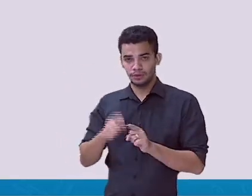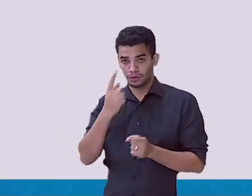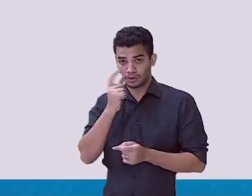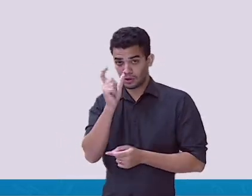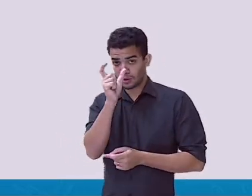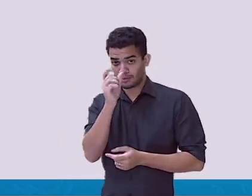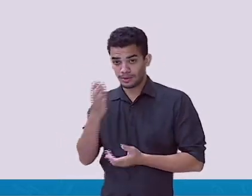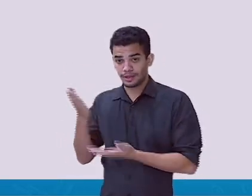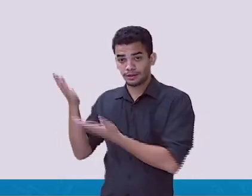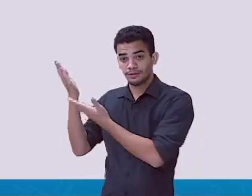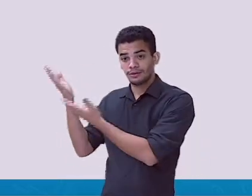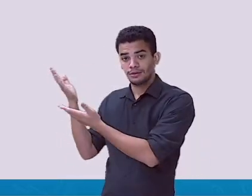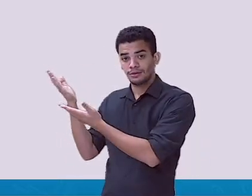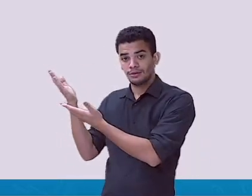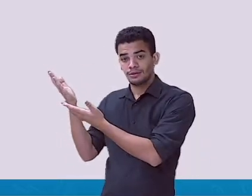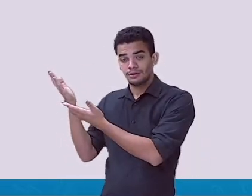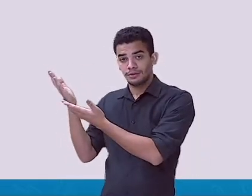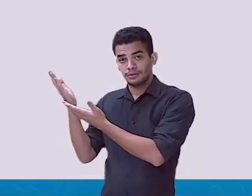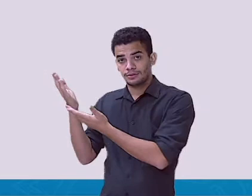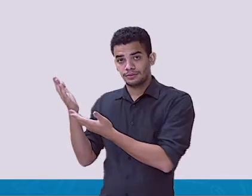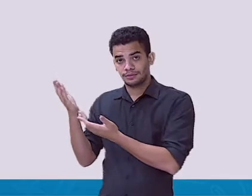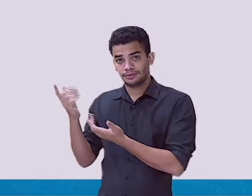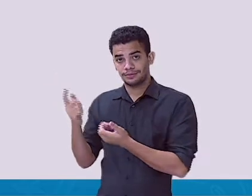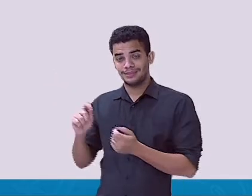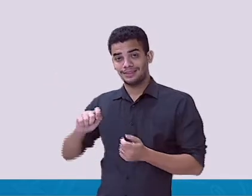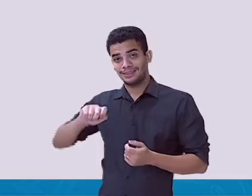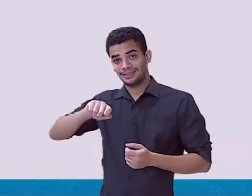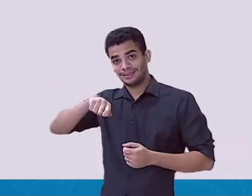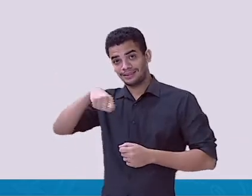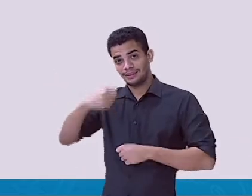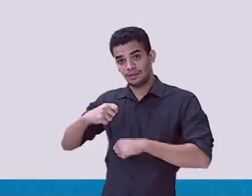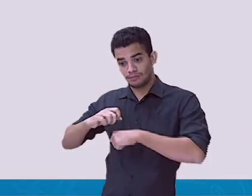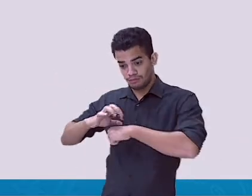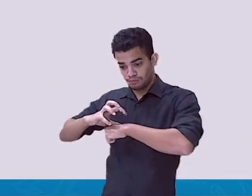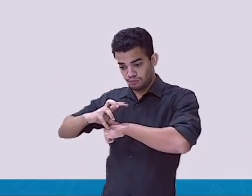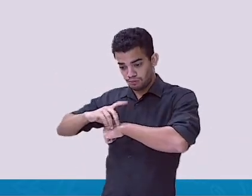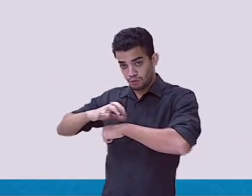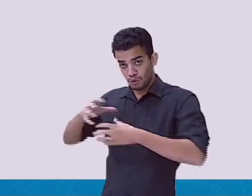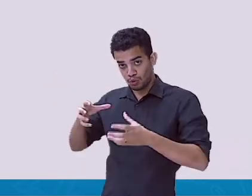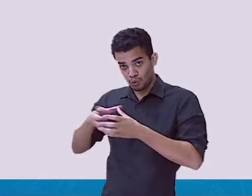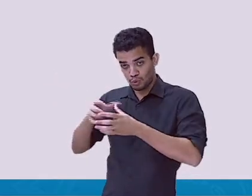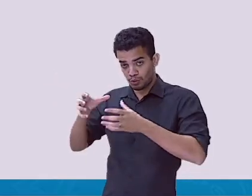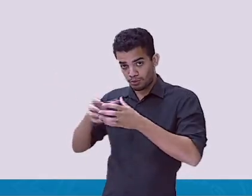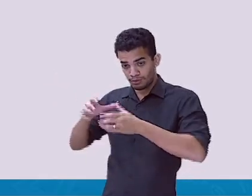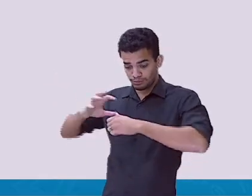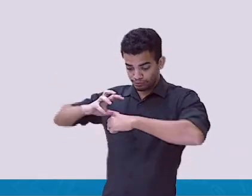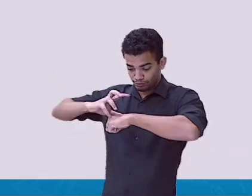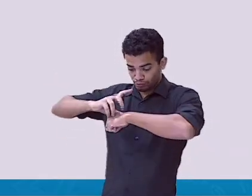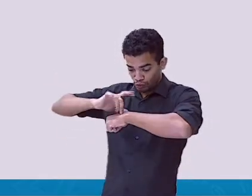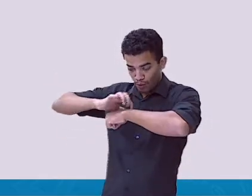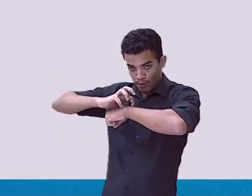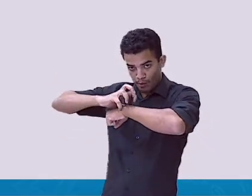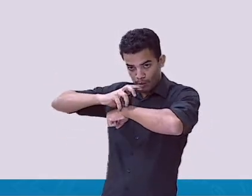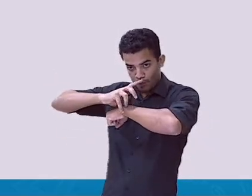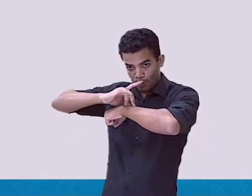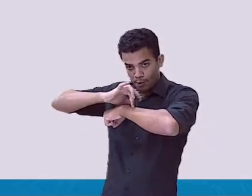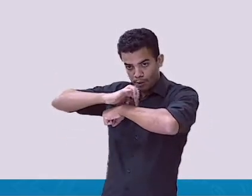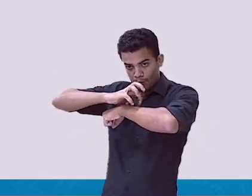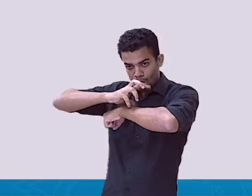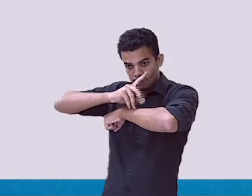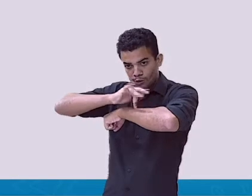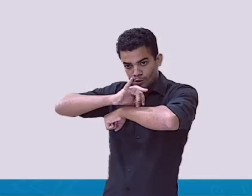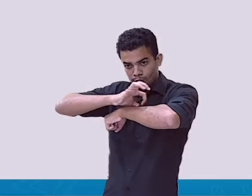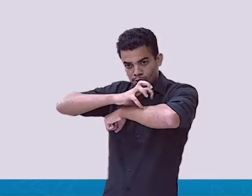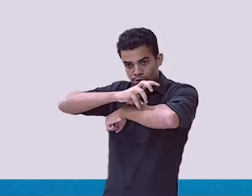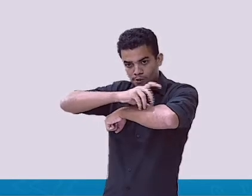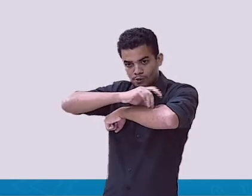alerta. Por quê? São seres que estão no nosso dia a dia, dentro dos nossos ambientes, e que alguns